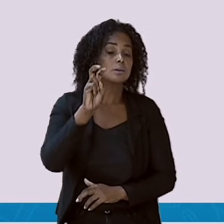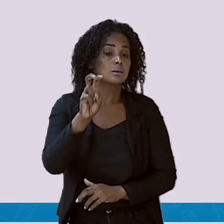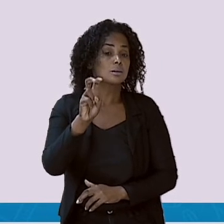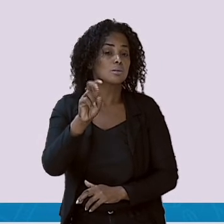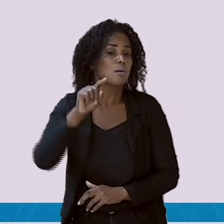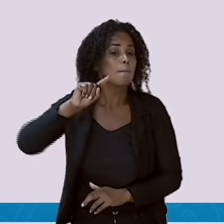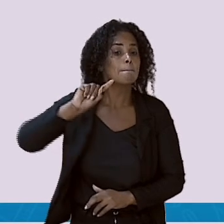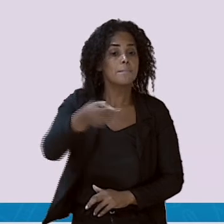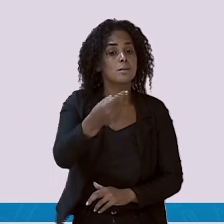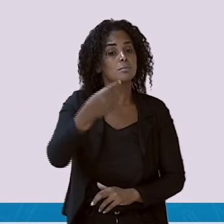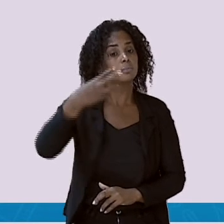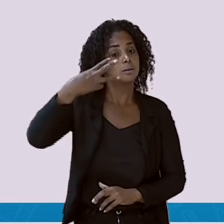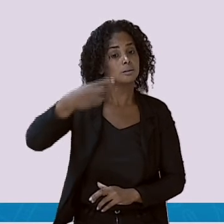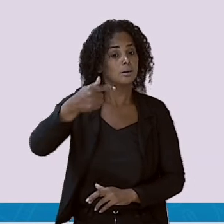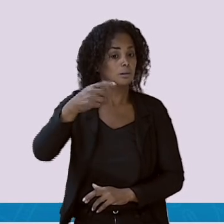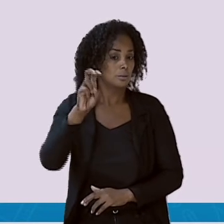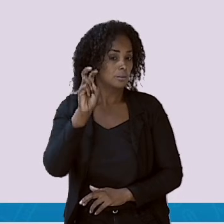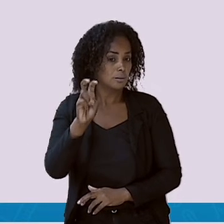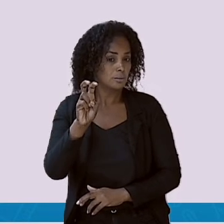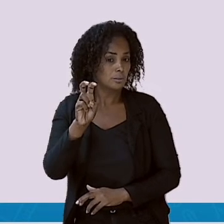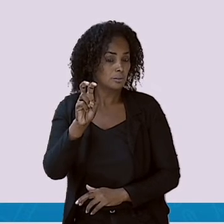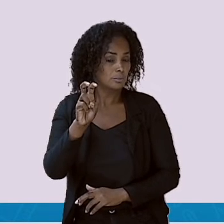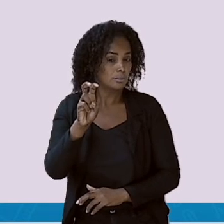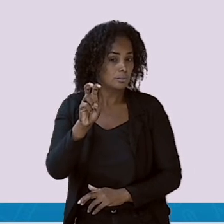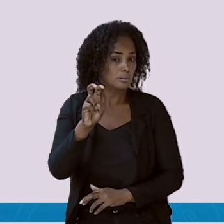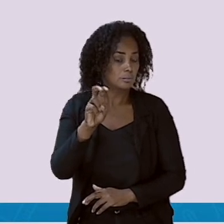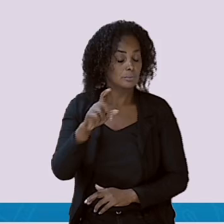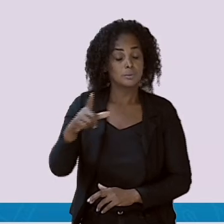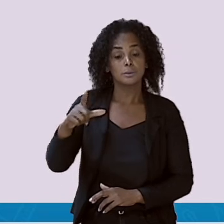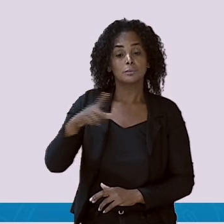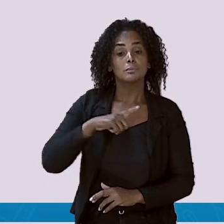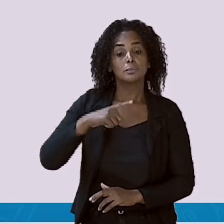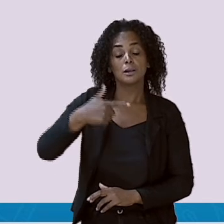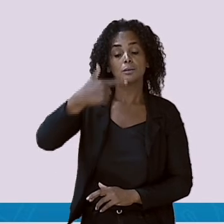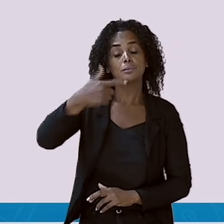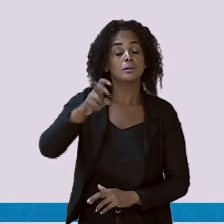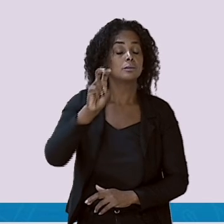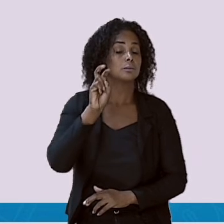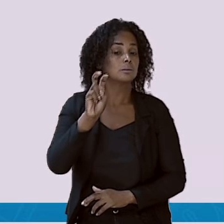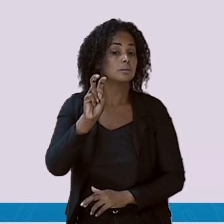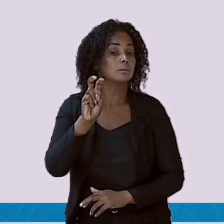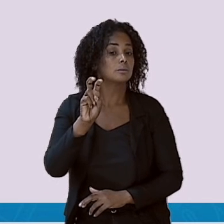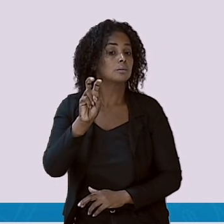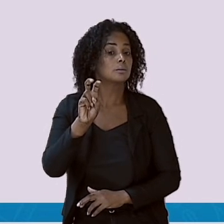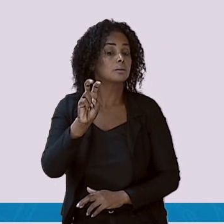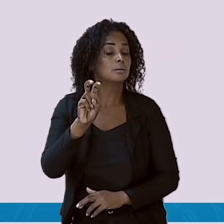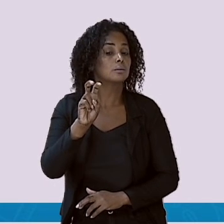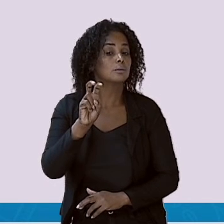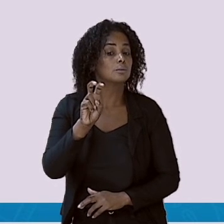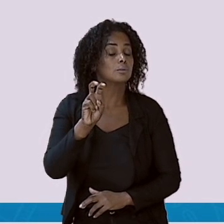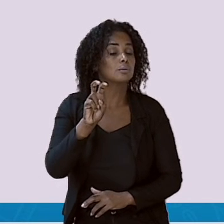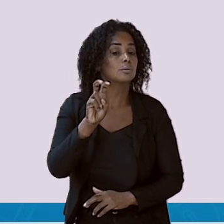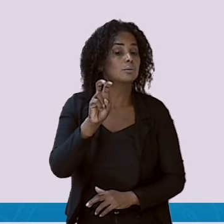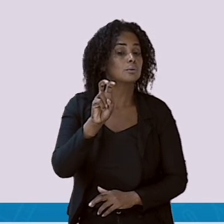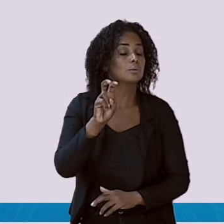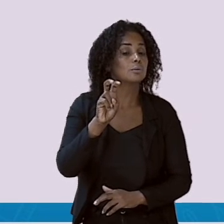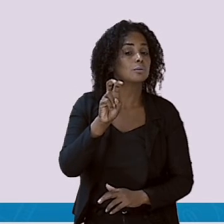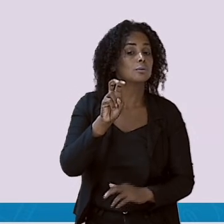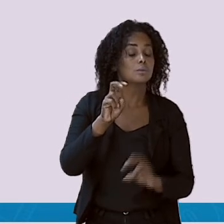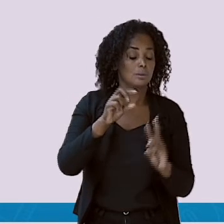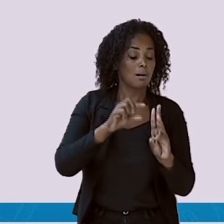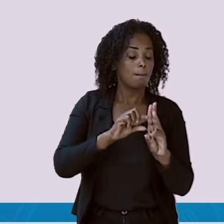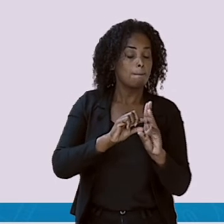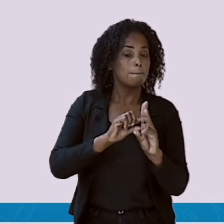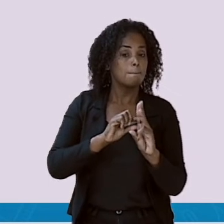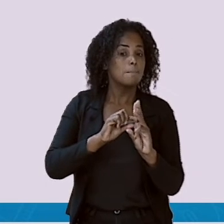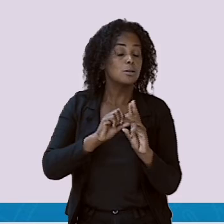25.375. Temos o 25 na classe dos milhares. Aí aqui na minha primeira